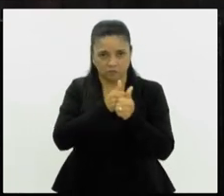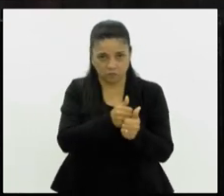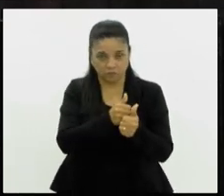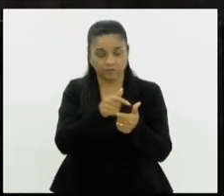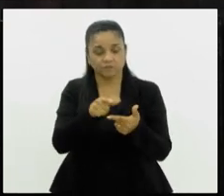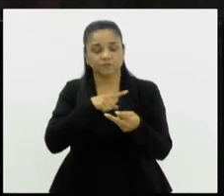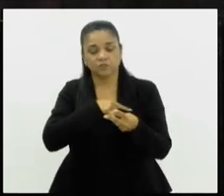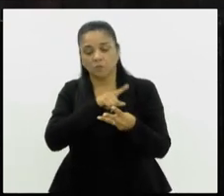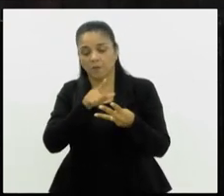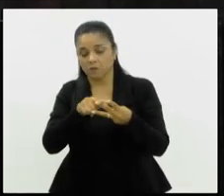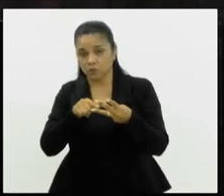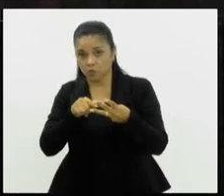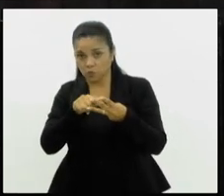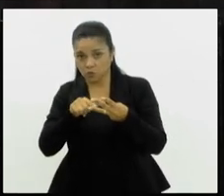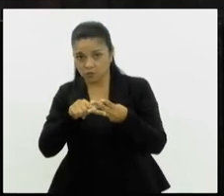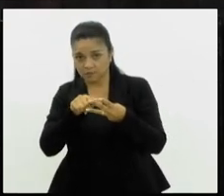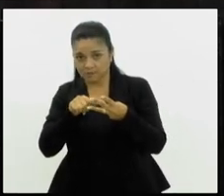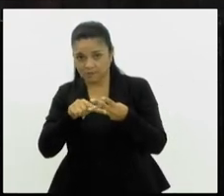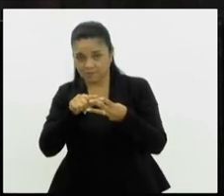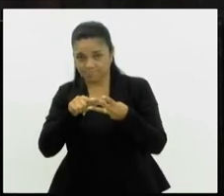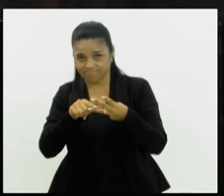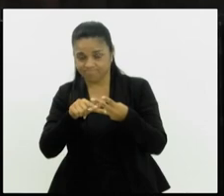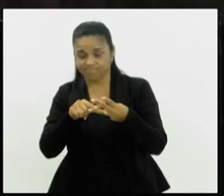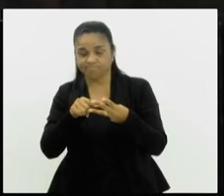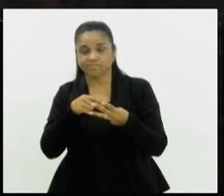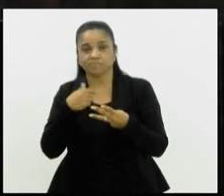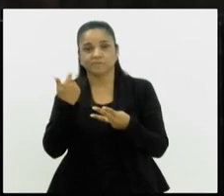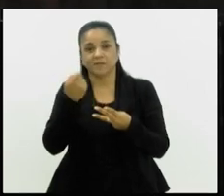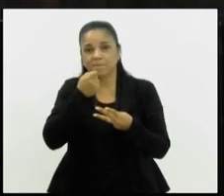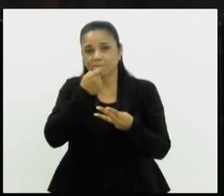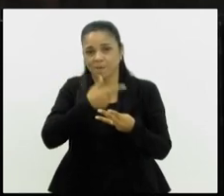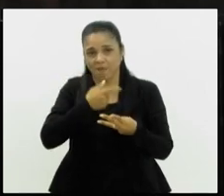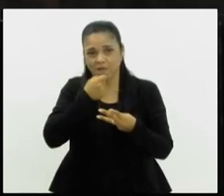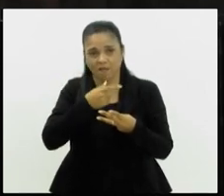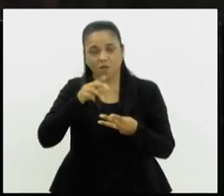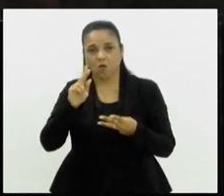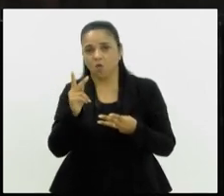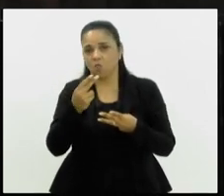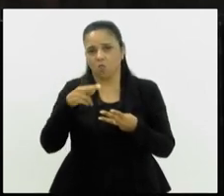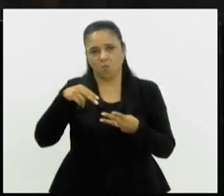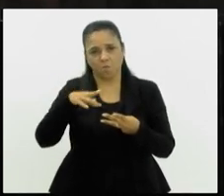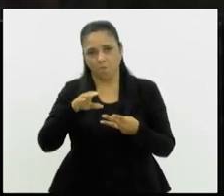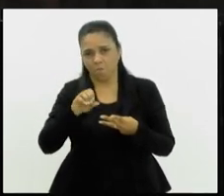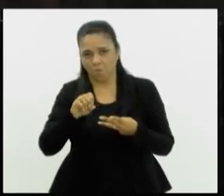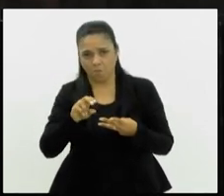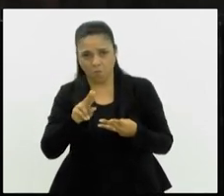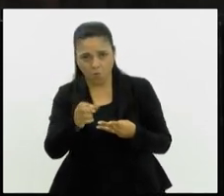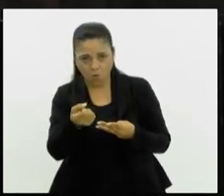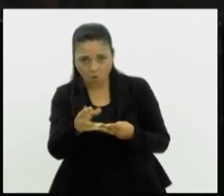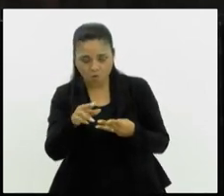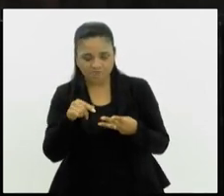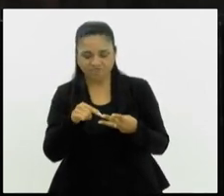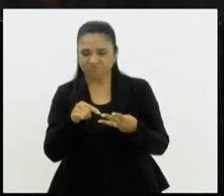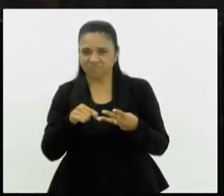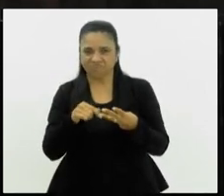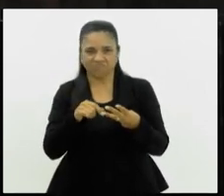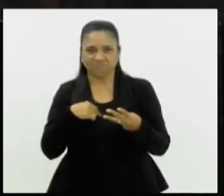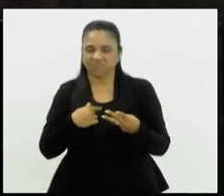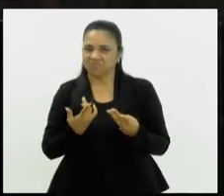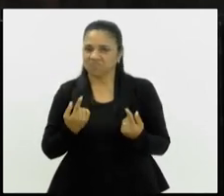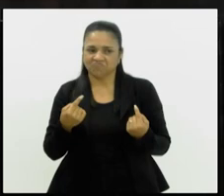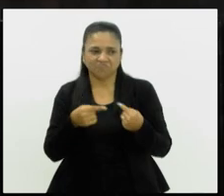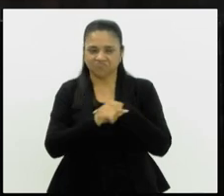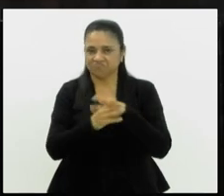com mais dois, entre aspas, comediantes, porque eu não vou dizer que são comediantes pessoas que fazem isso, porque